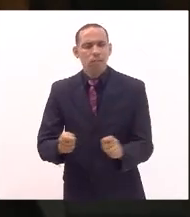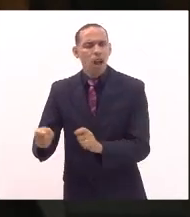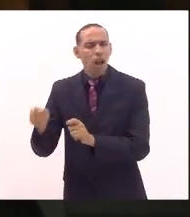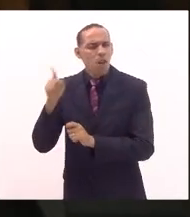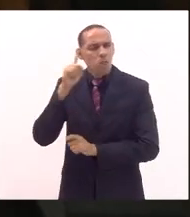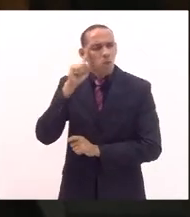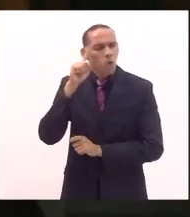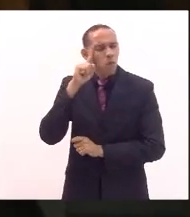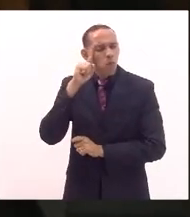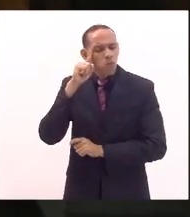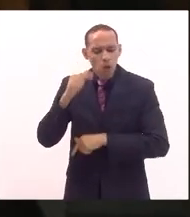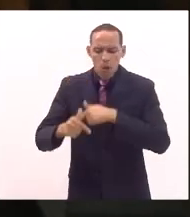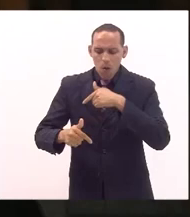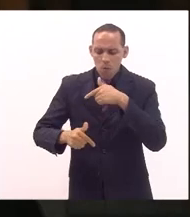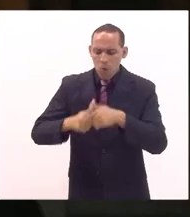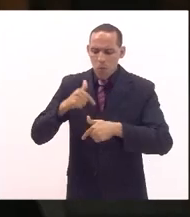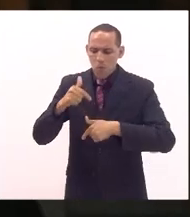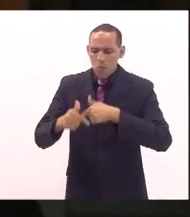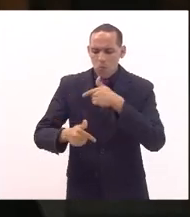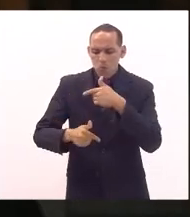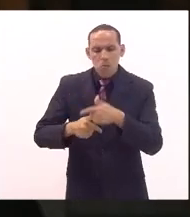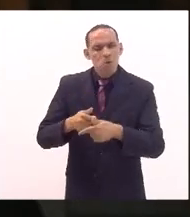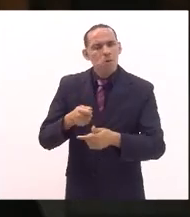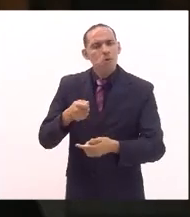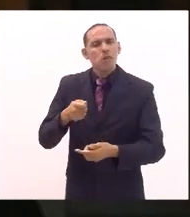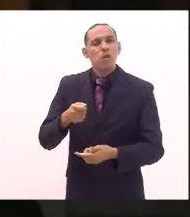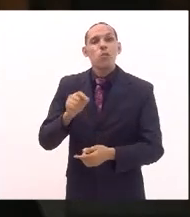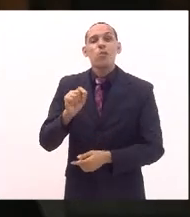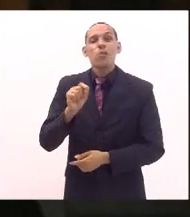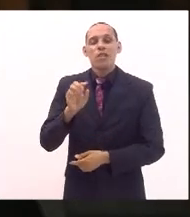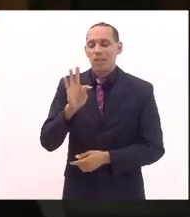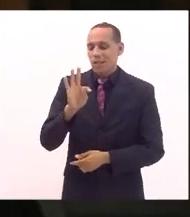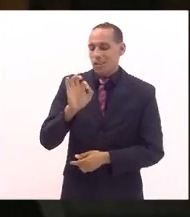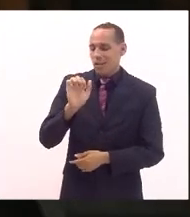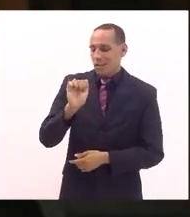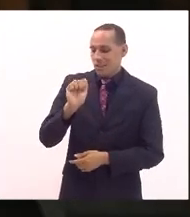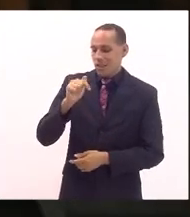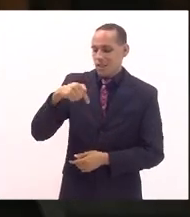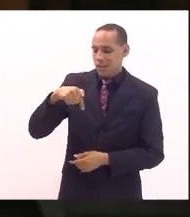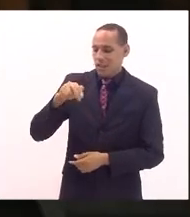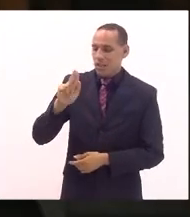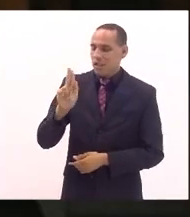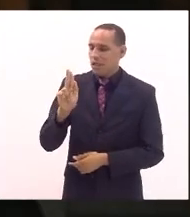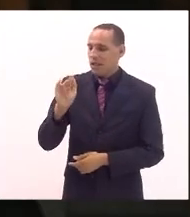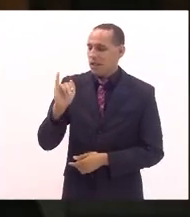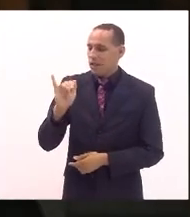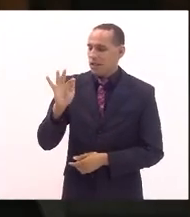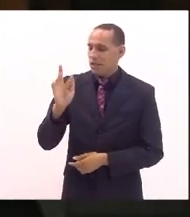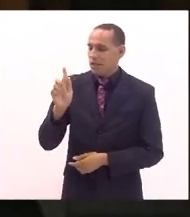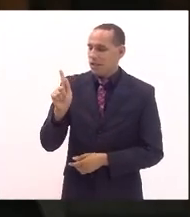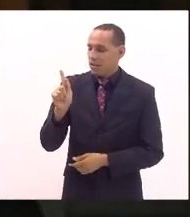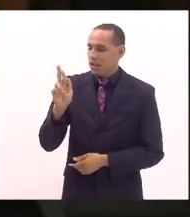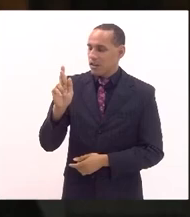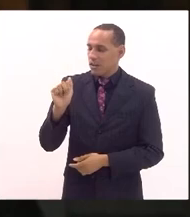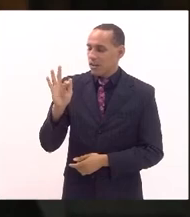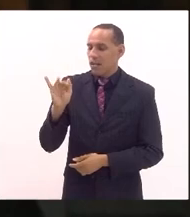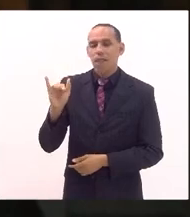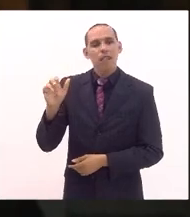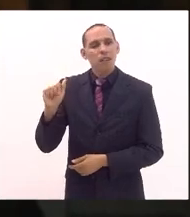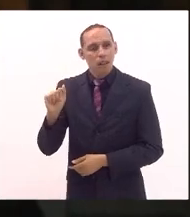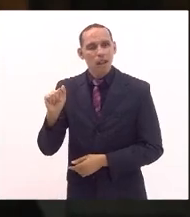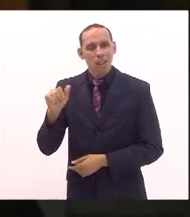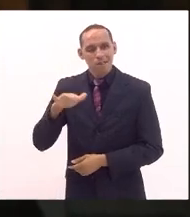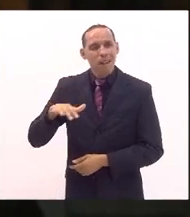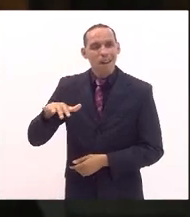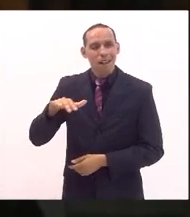persistente da do setor de taquigrafia da Assembleia Legislativa do Estado do Rio